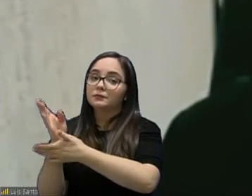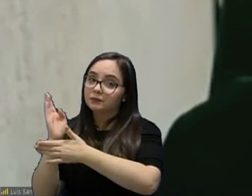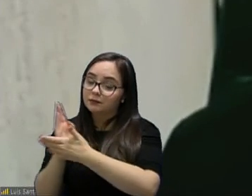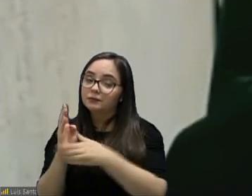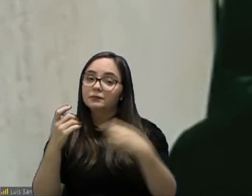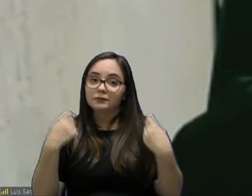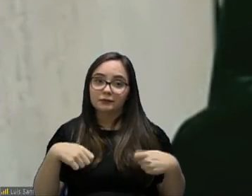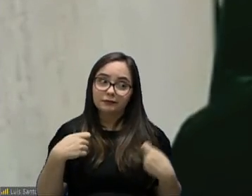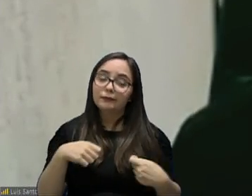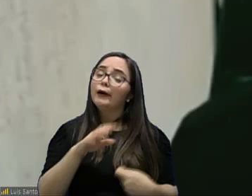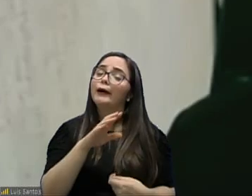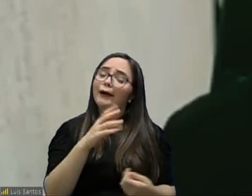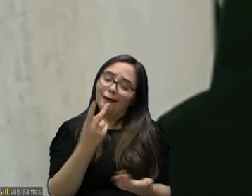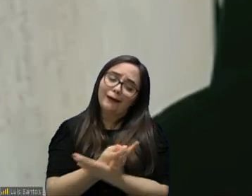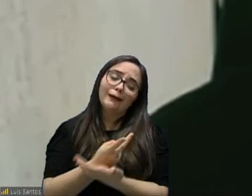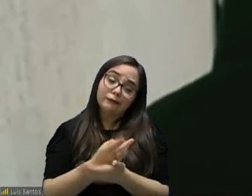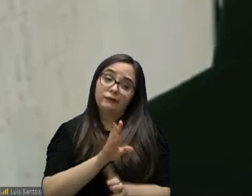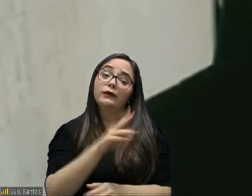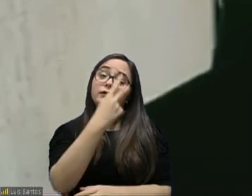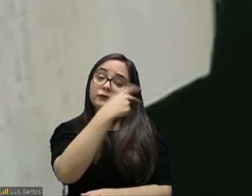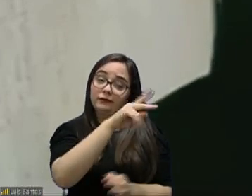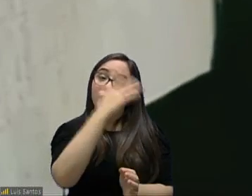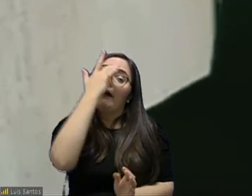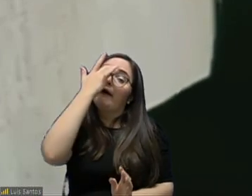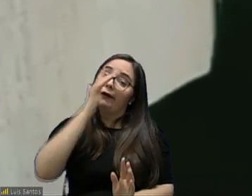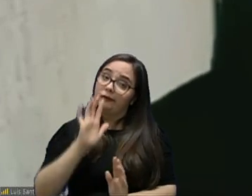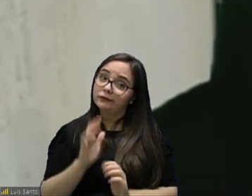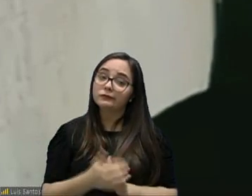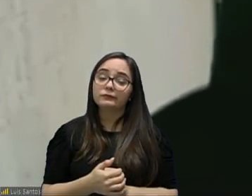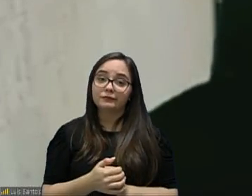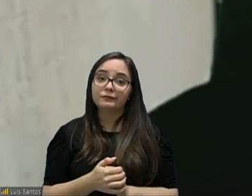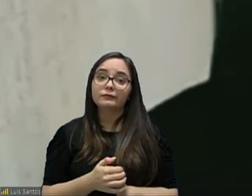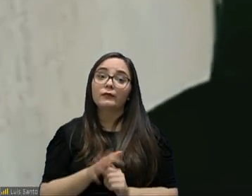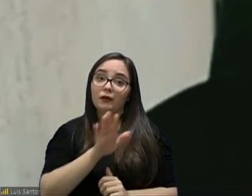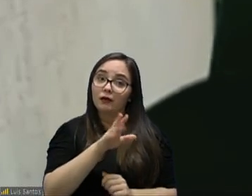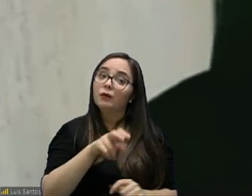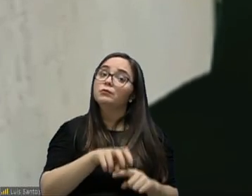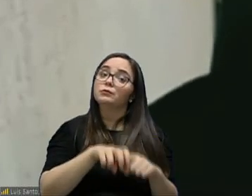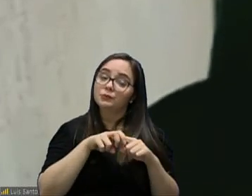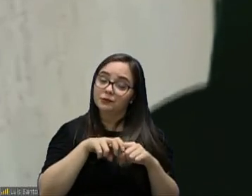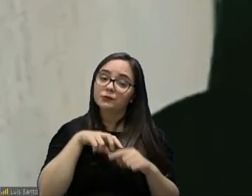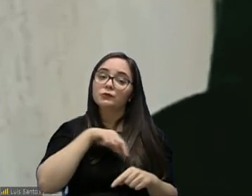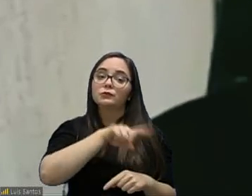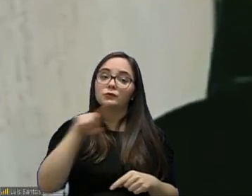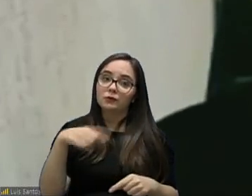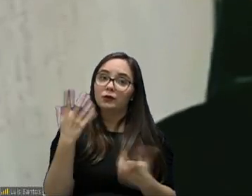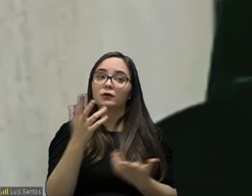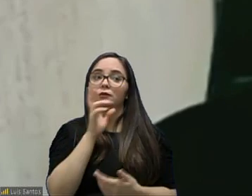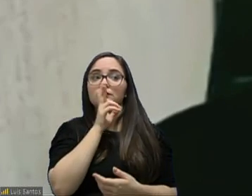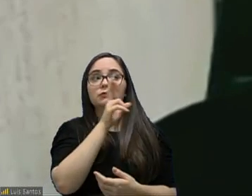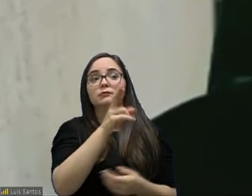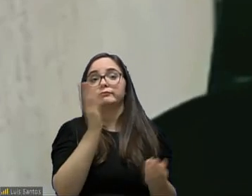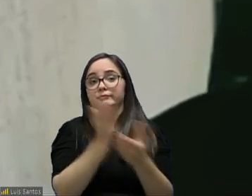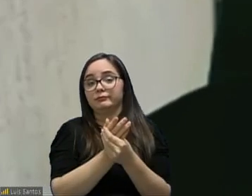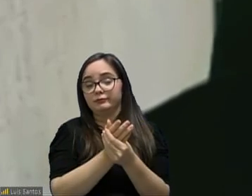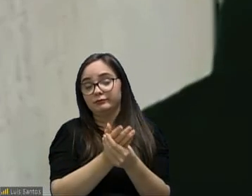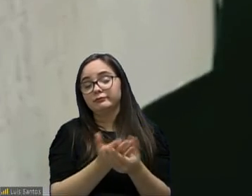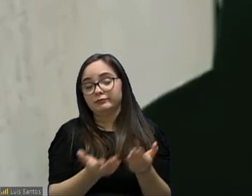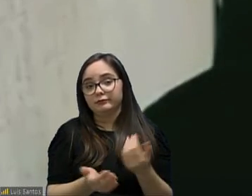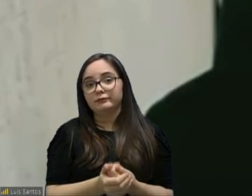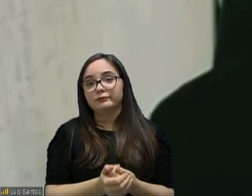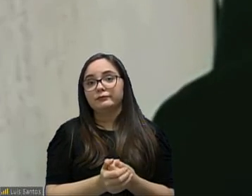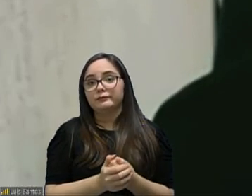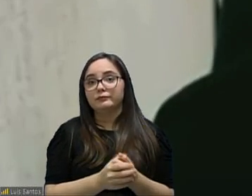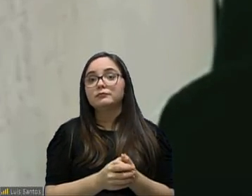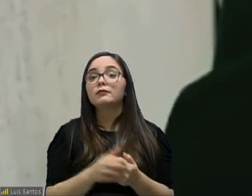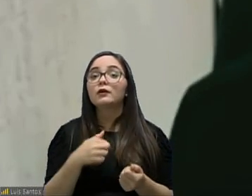que absurdo. Vereador Luiz Santos. Mas foi por conta disso que nós estamos respondendo a processo. Então,